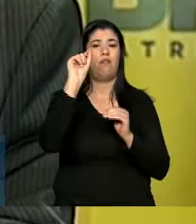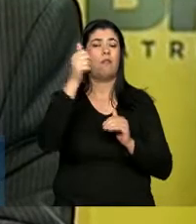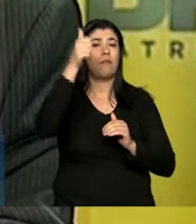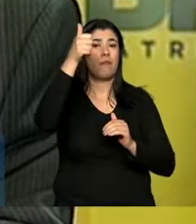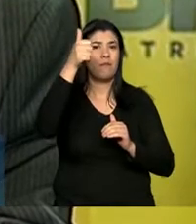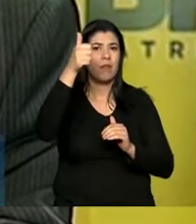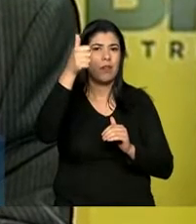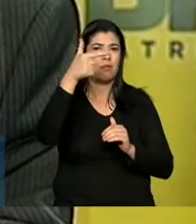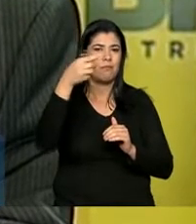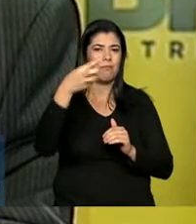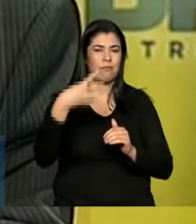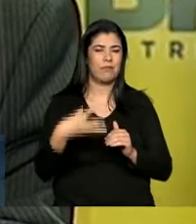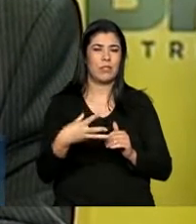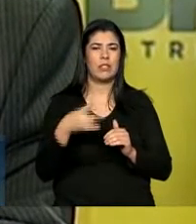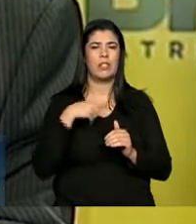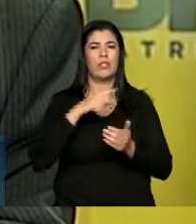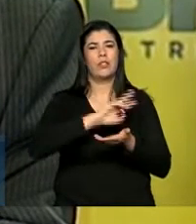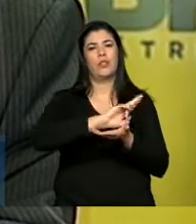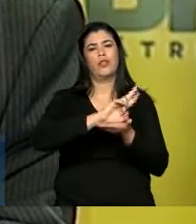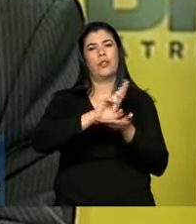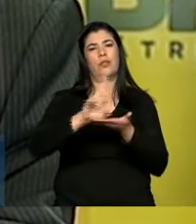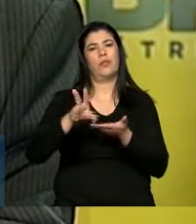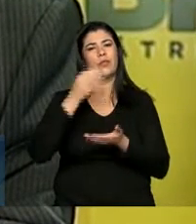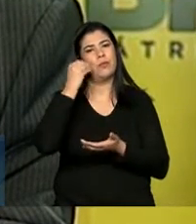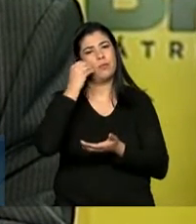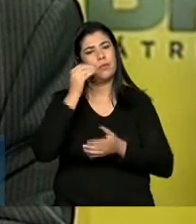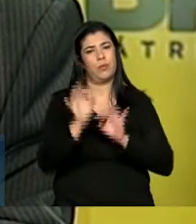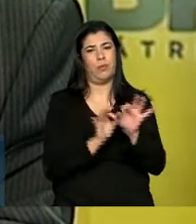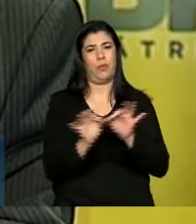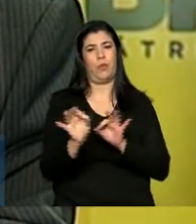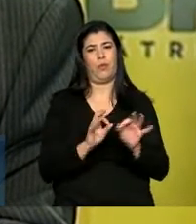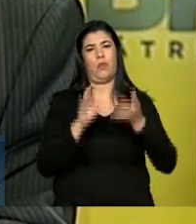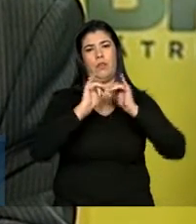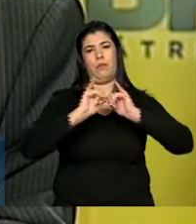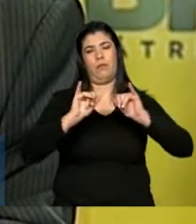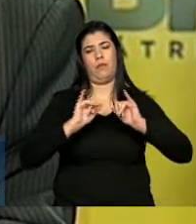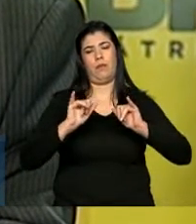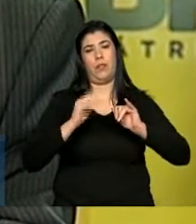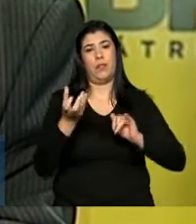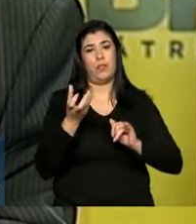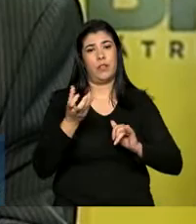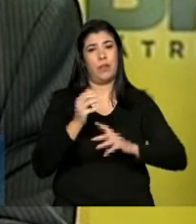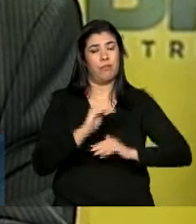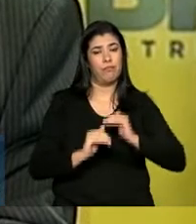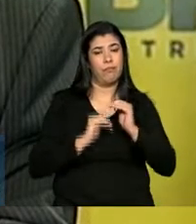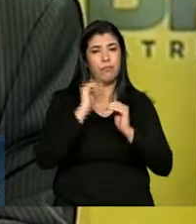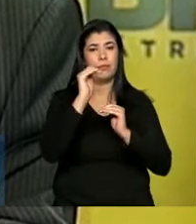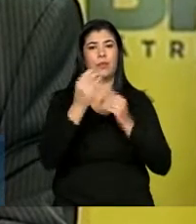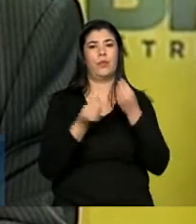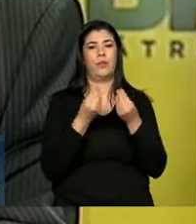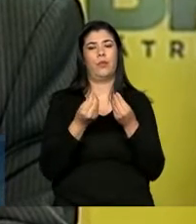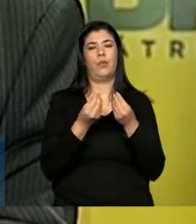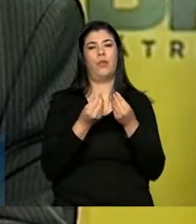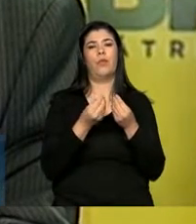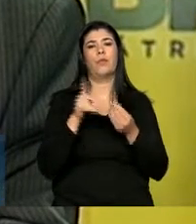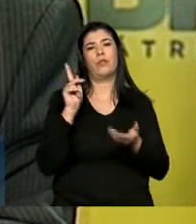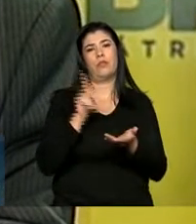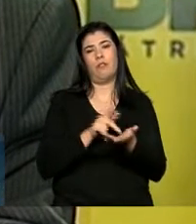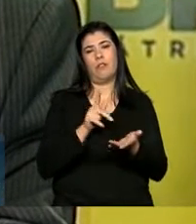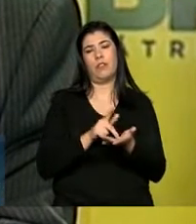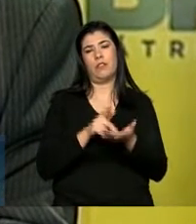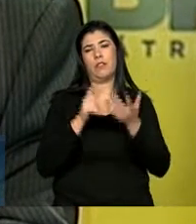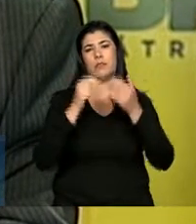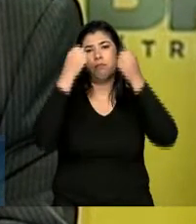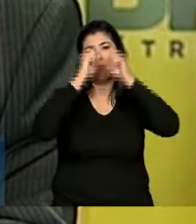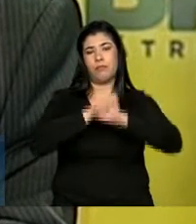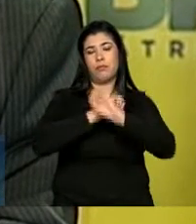muitas maneiras de organizar isso. E nós estamos tentando avançar para uma maneira em que seja mais verdadeira,